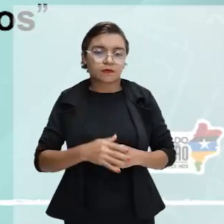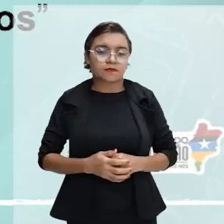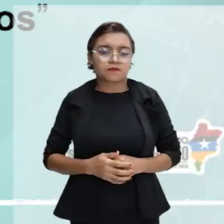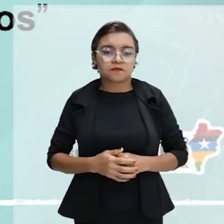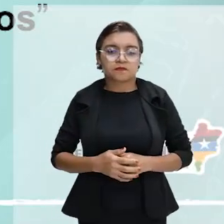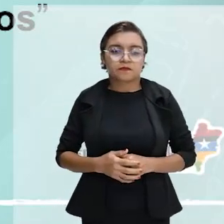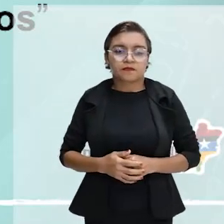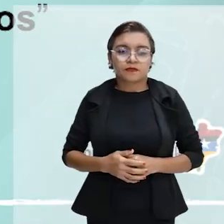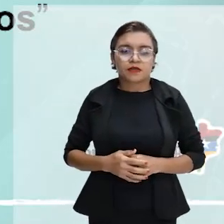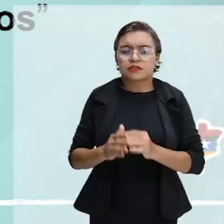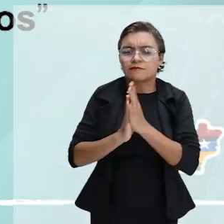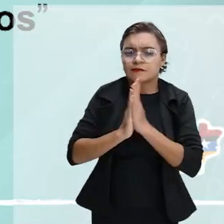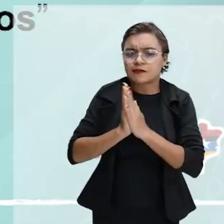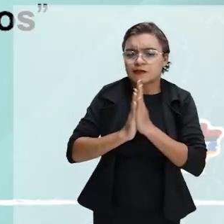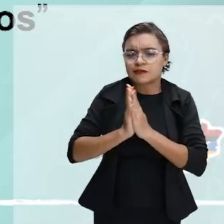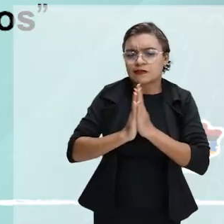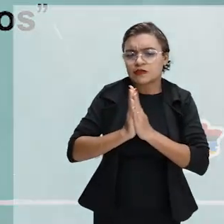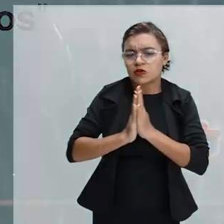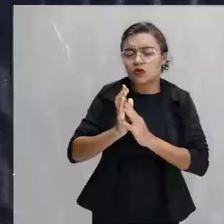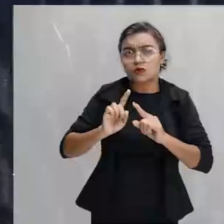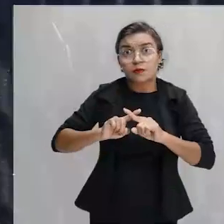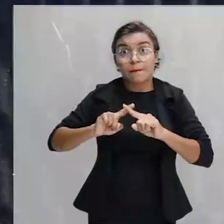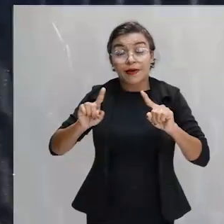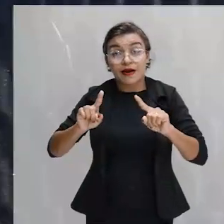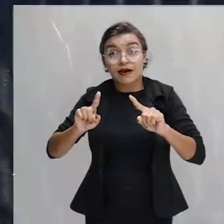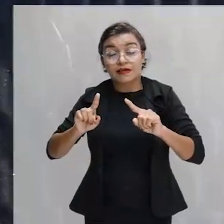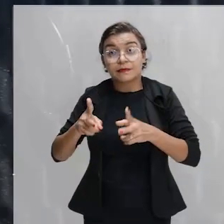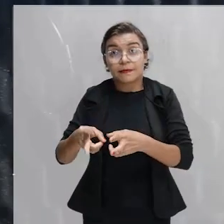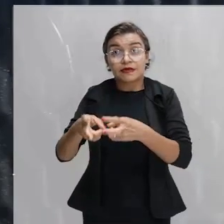estava ansioso, embora sempre se mostrou calmo.